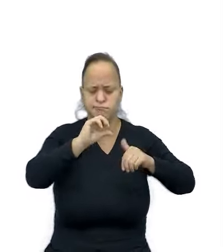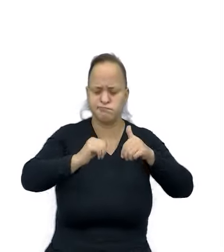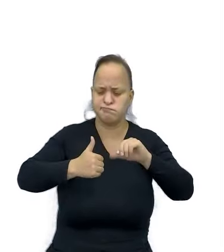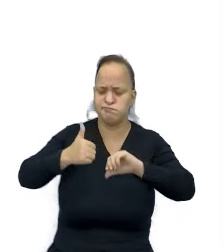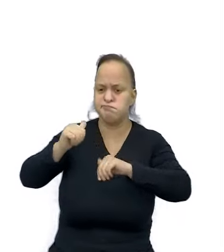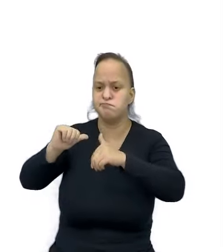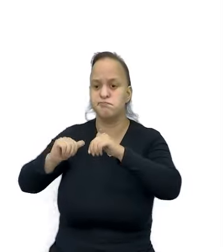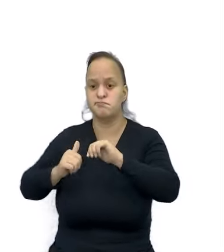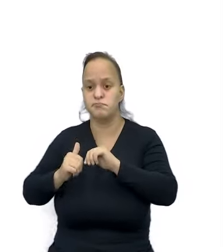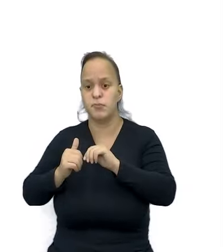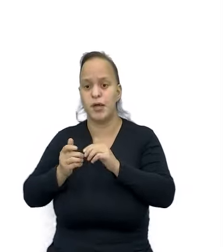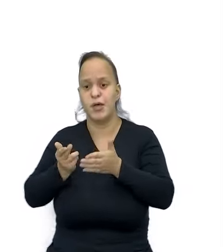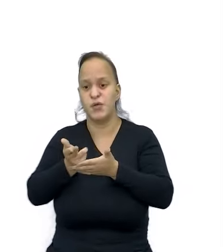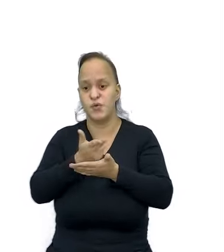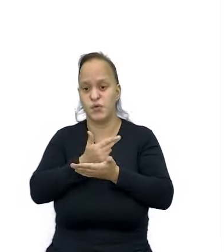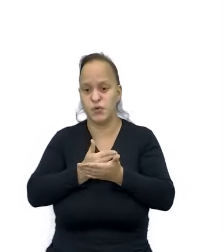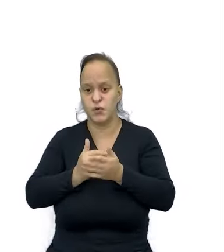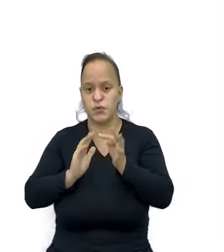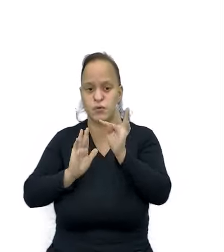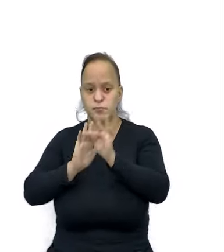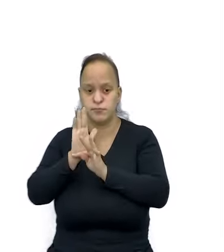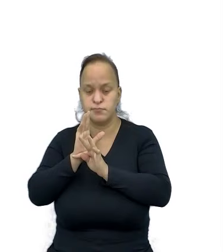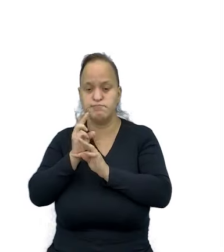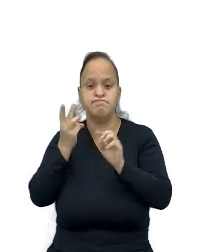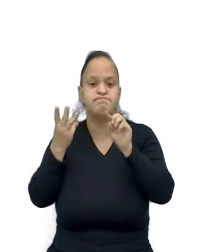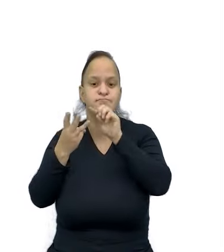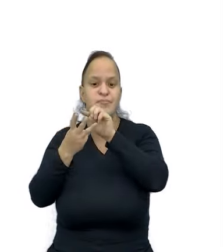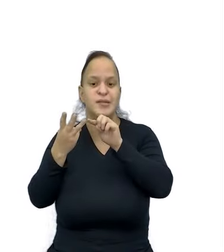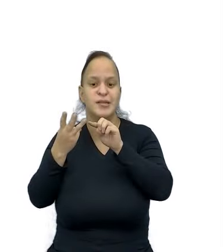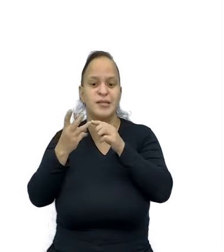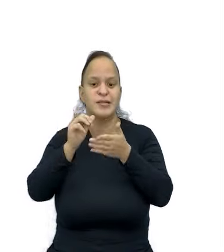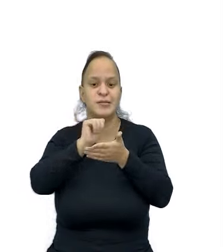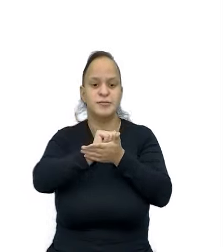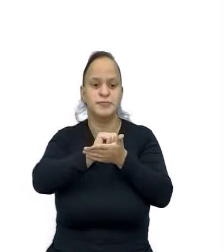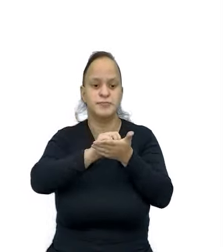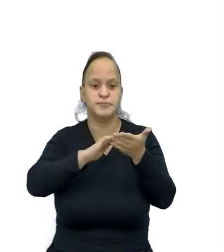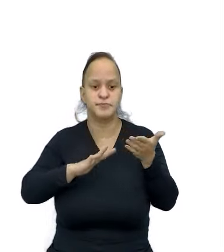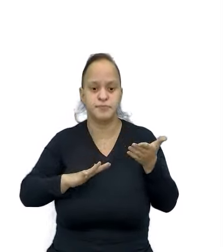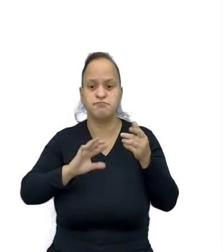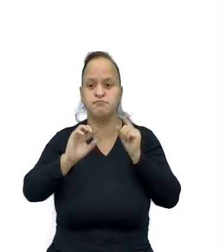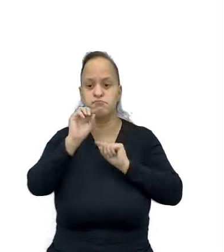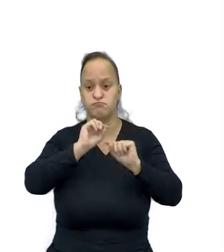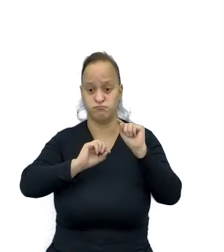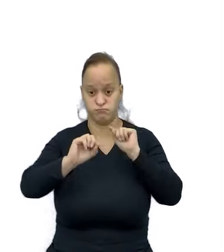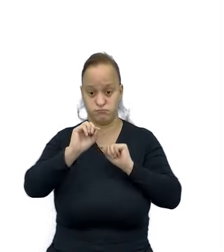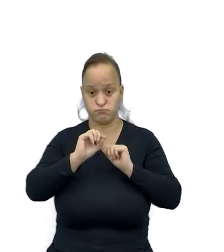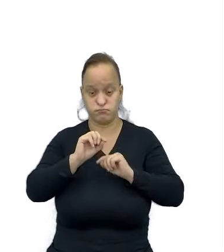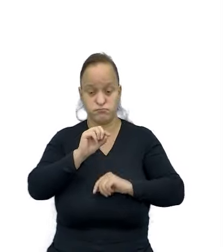desse gênero textual. E aí, a atividade 3 já vai fazer com que o estudante